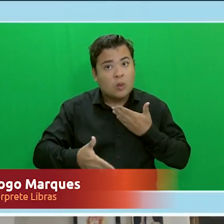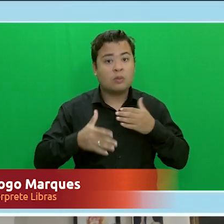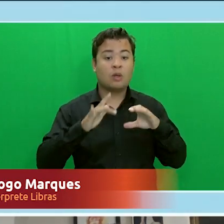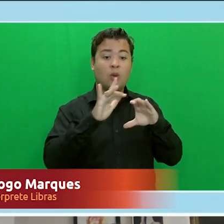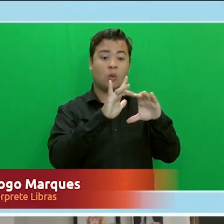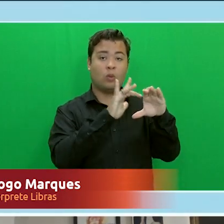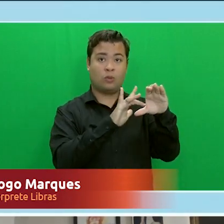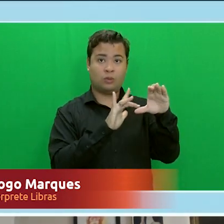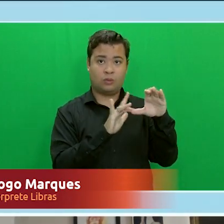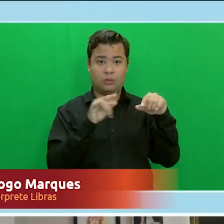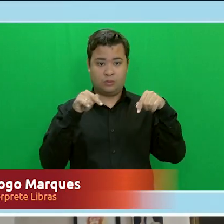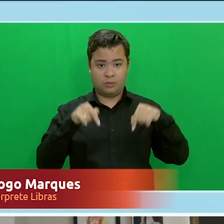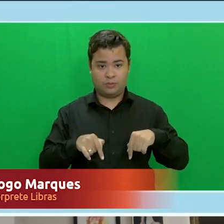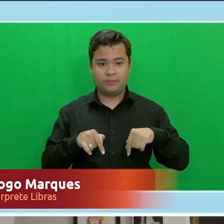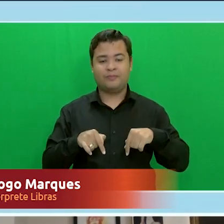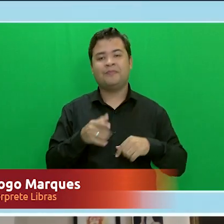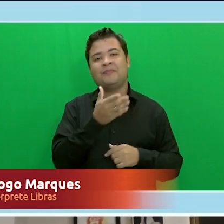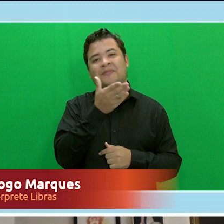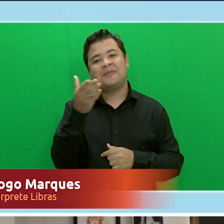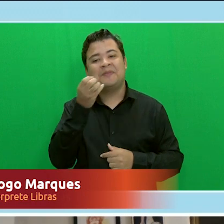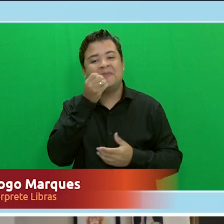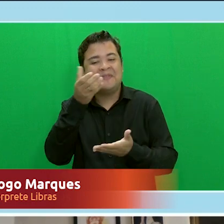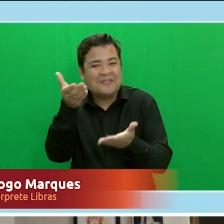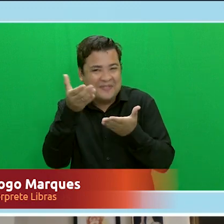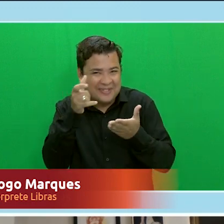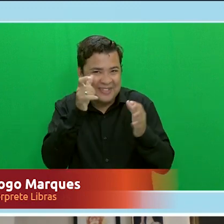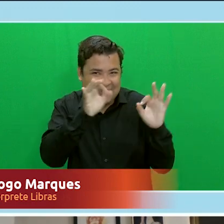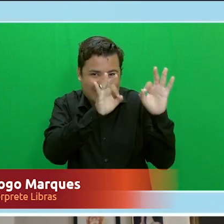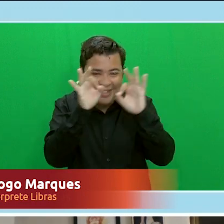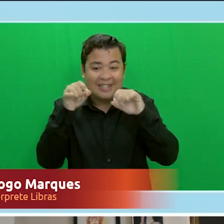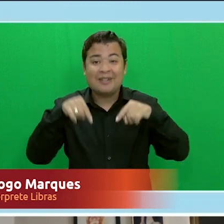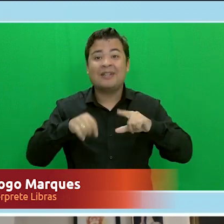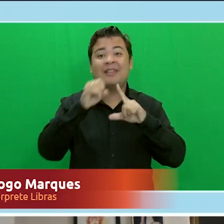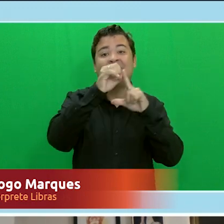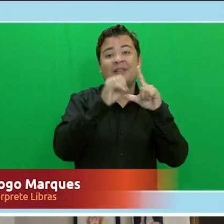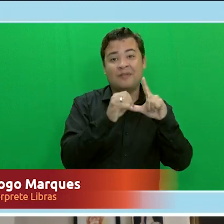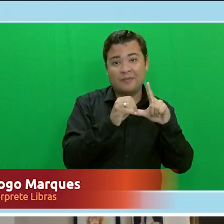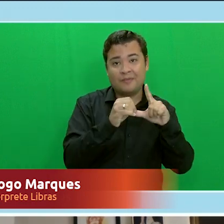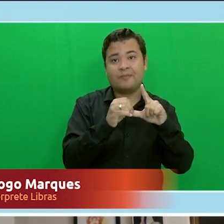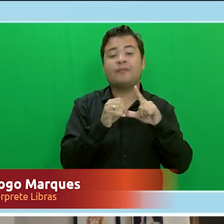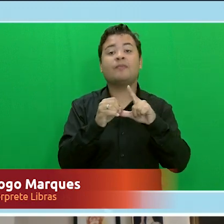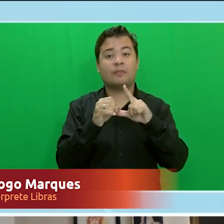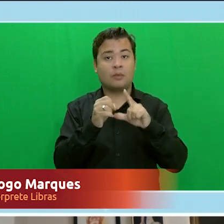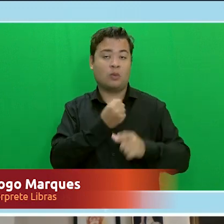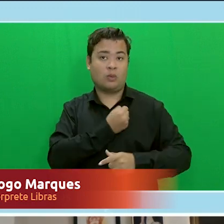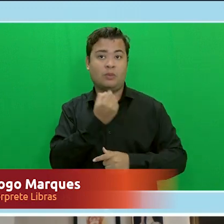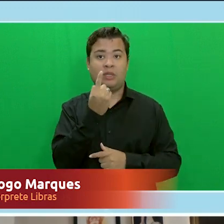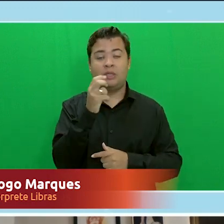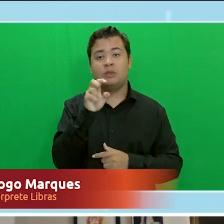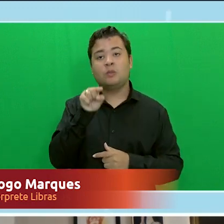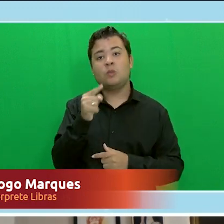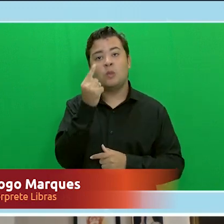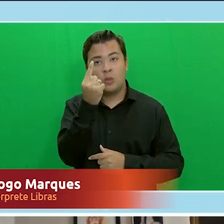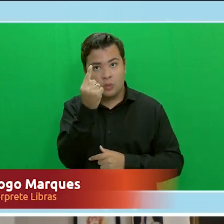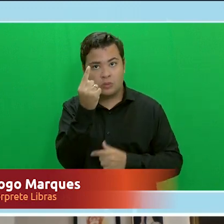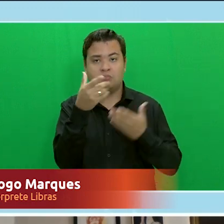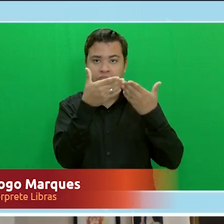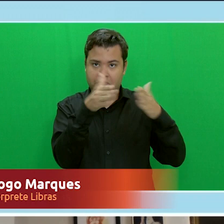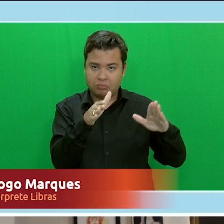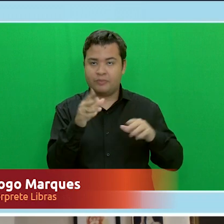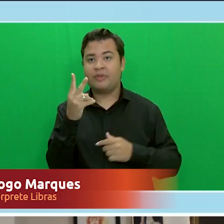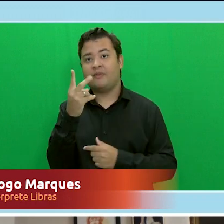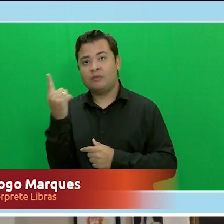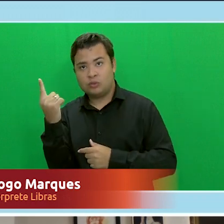Olá, está começando mais um Conexões. Bem-vindo a você que nos assiste na TV UFG, canal 15.1 do